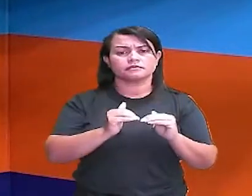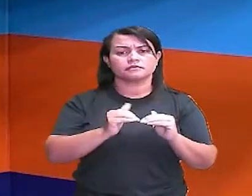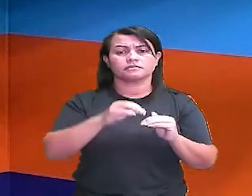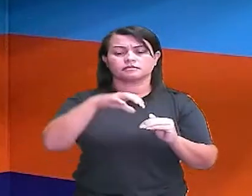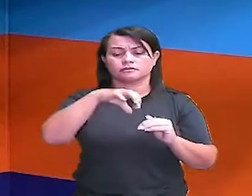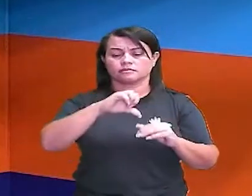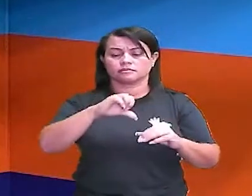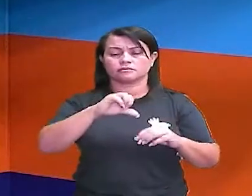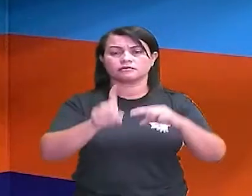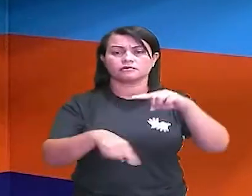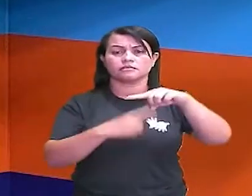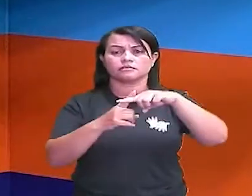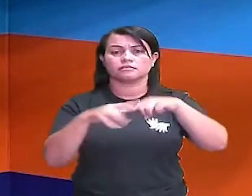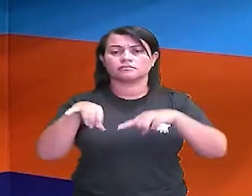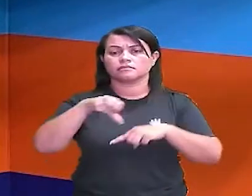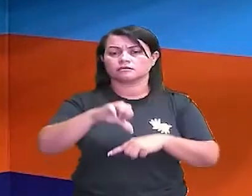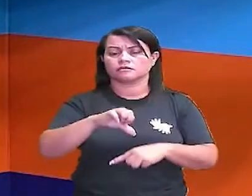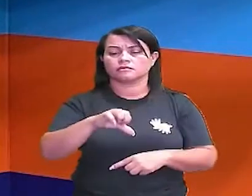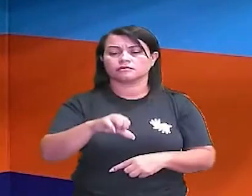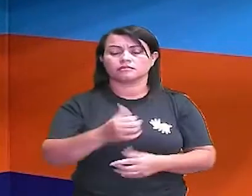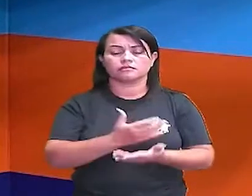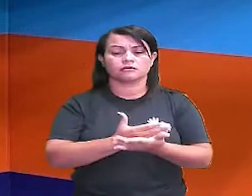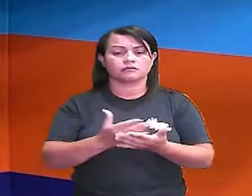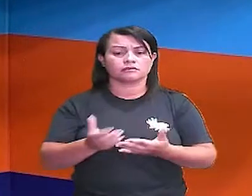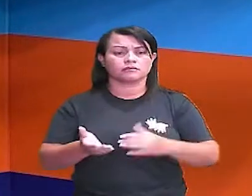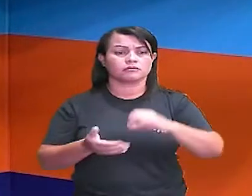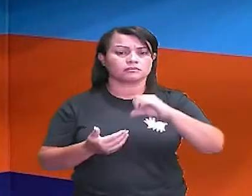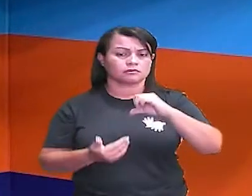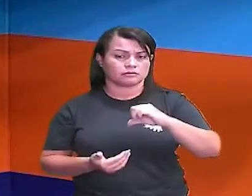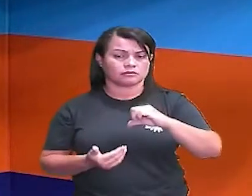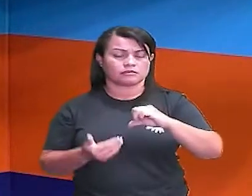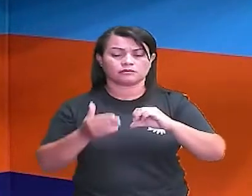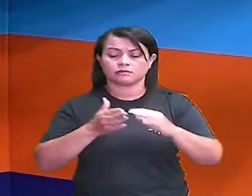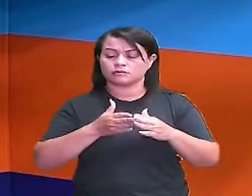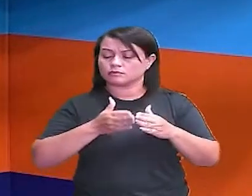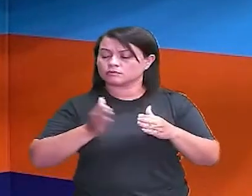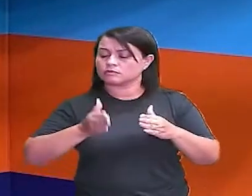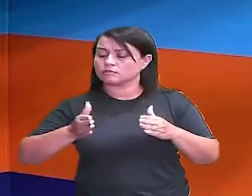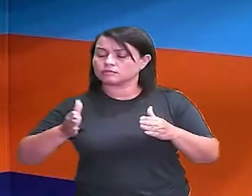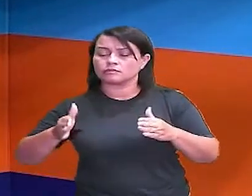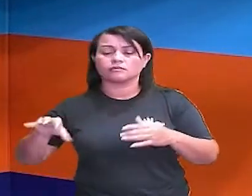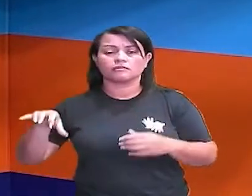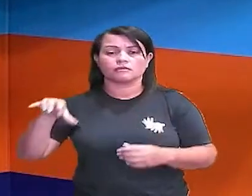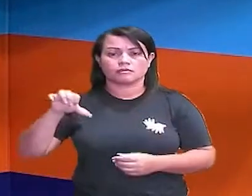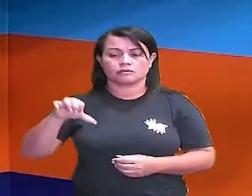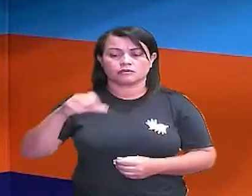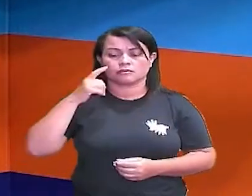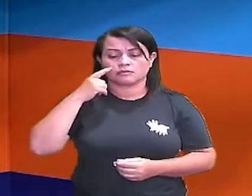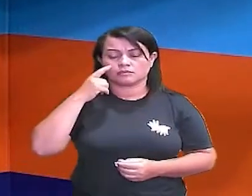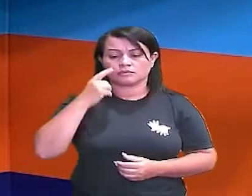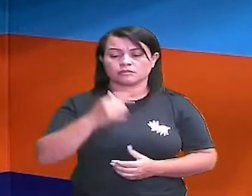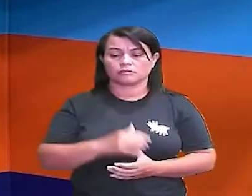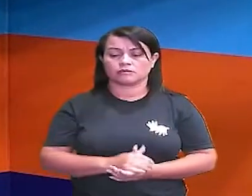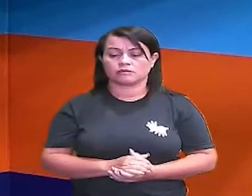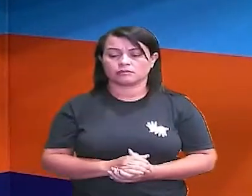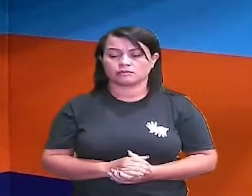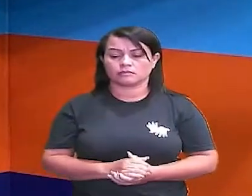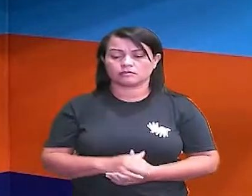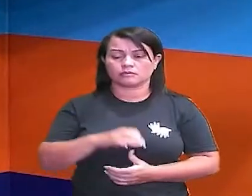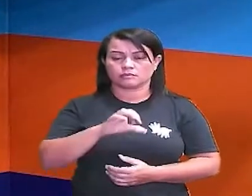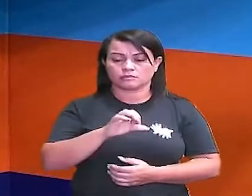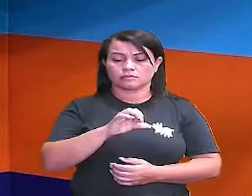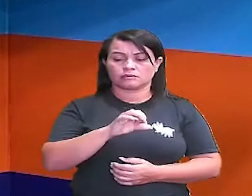9. Vou começar do 9 e vou andar 9 casas. Ó, começo